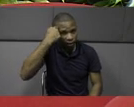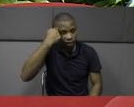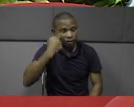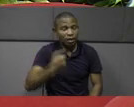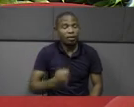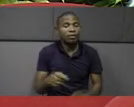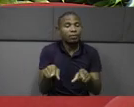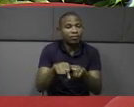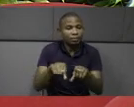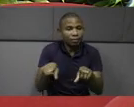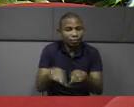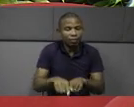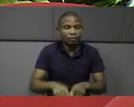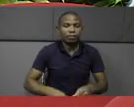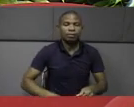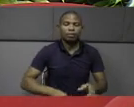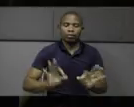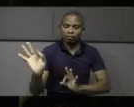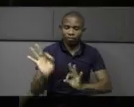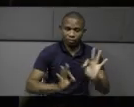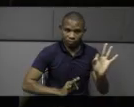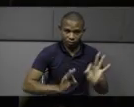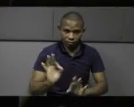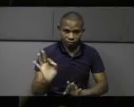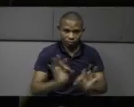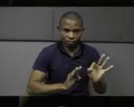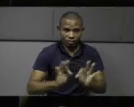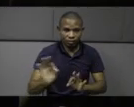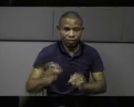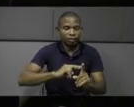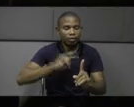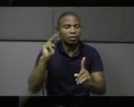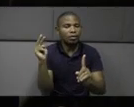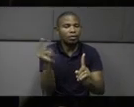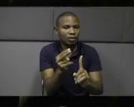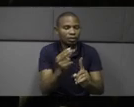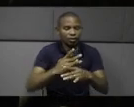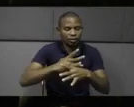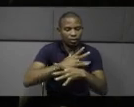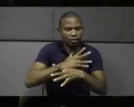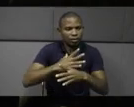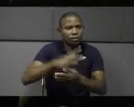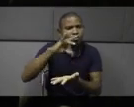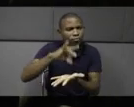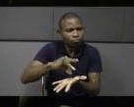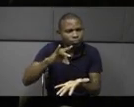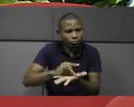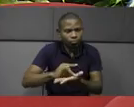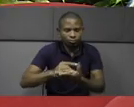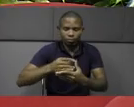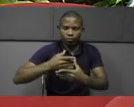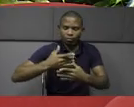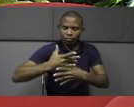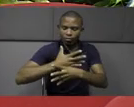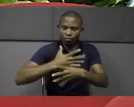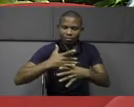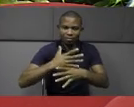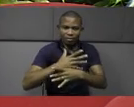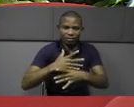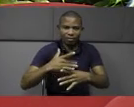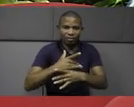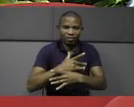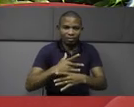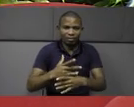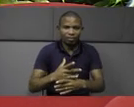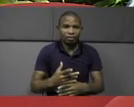plano do projeto quando o ponto de vista do que de fato a cidade se constituem obviamente as crianças se inserem